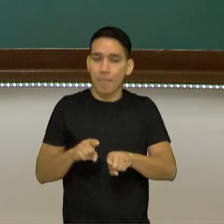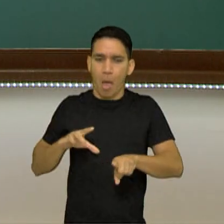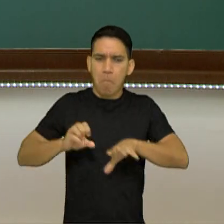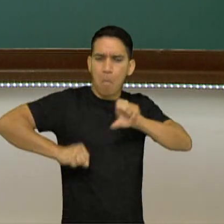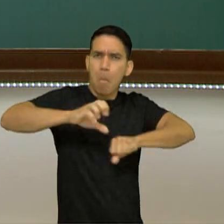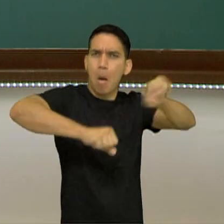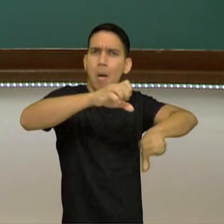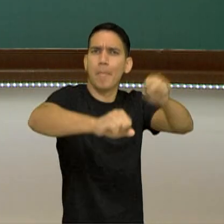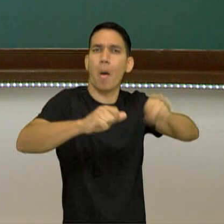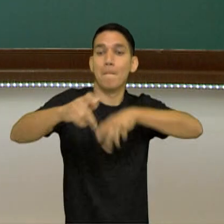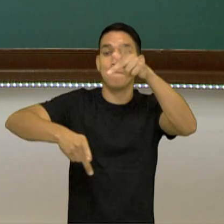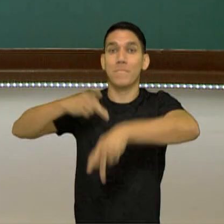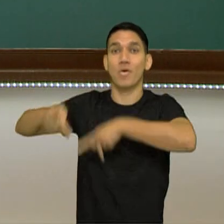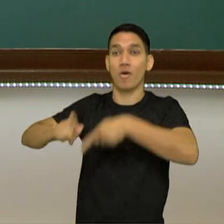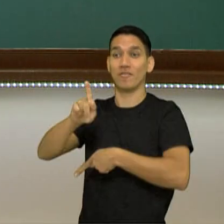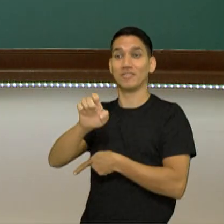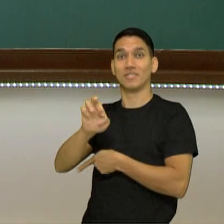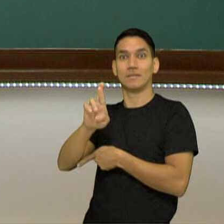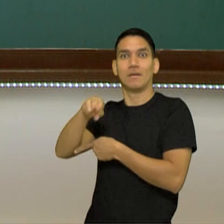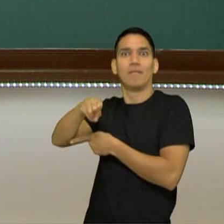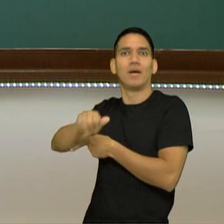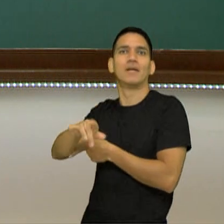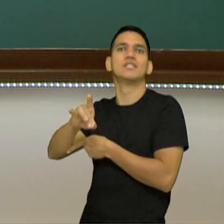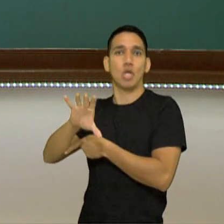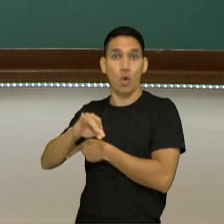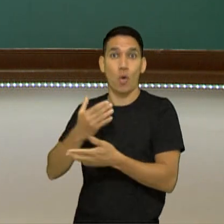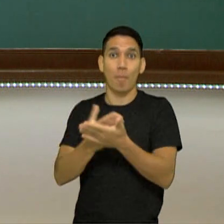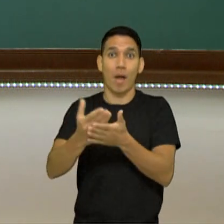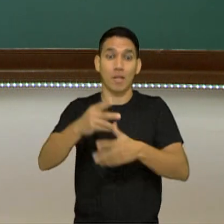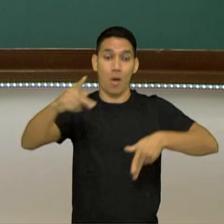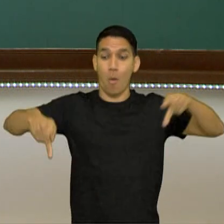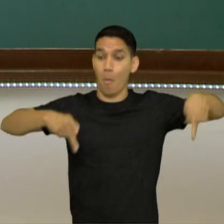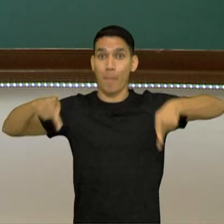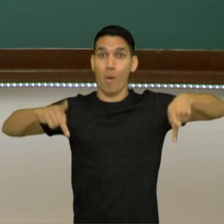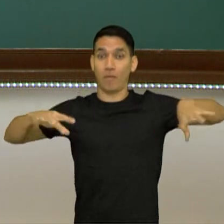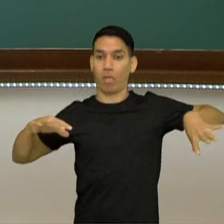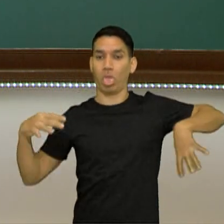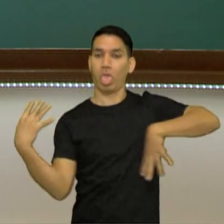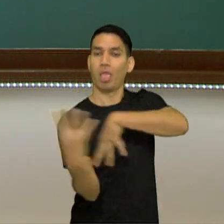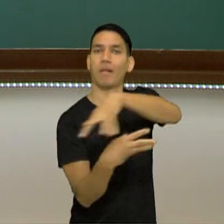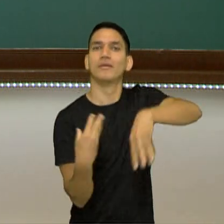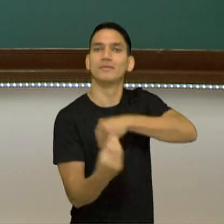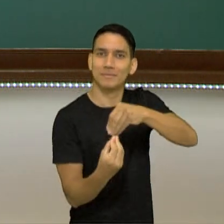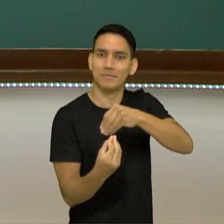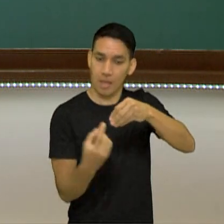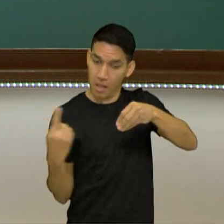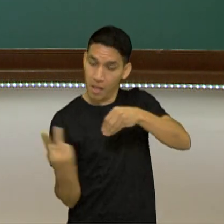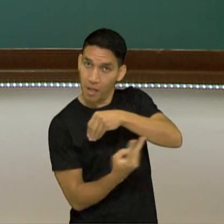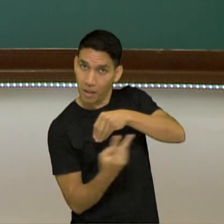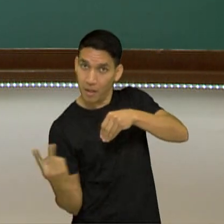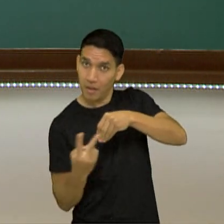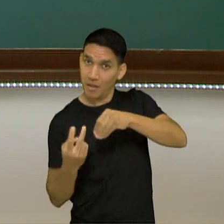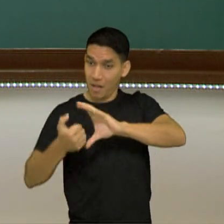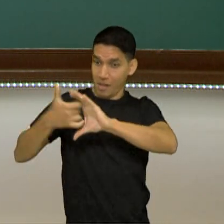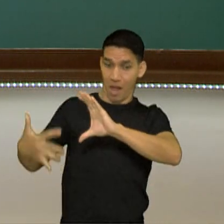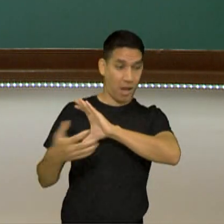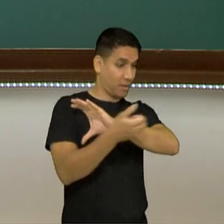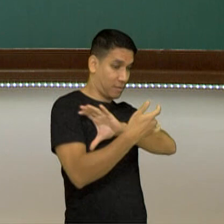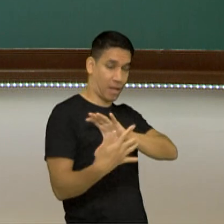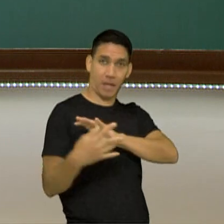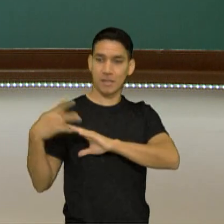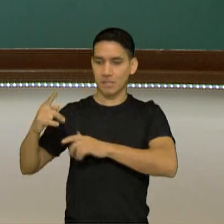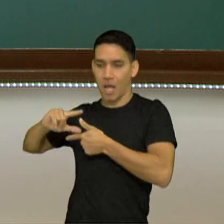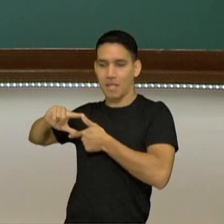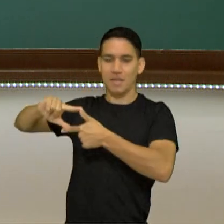dos povos germânicos. E eles vão se misturar. E essas heranças de ambos, tanto do Império Romano quanto as